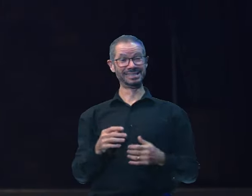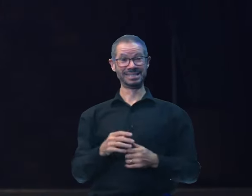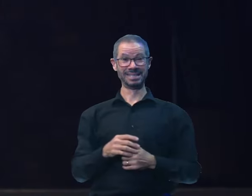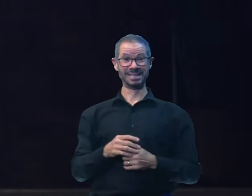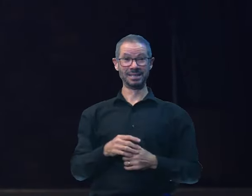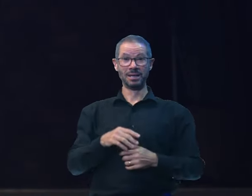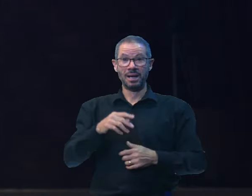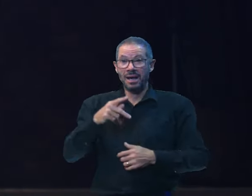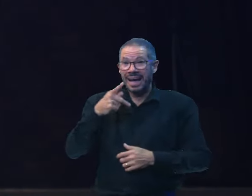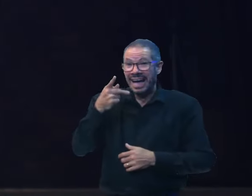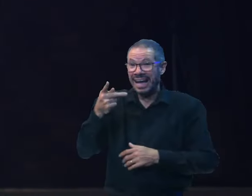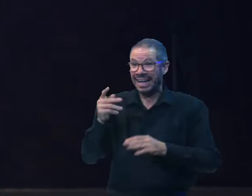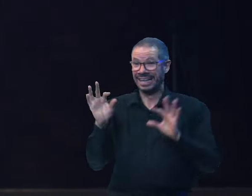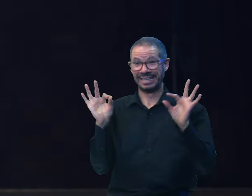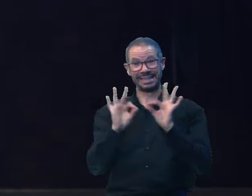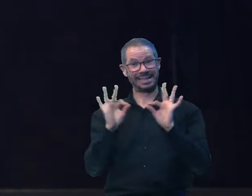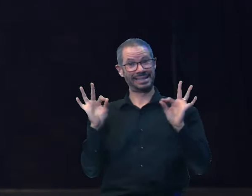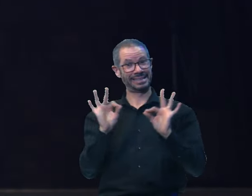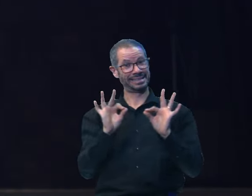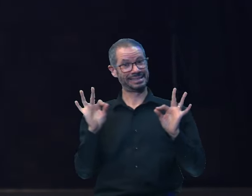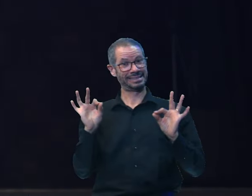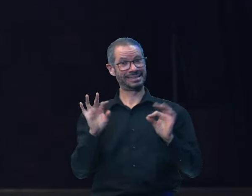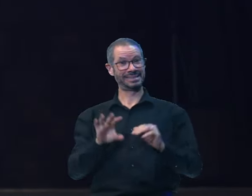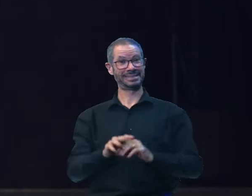Não falei nada.